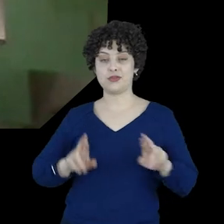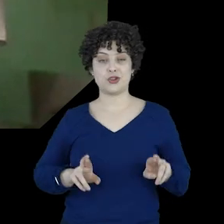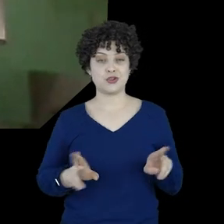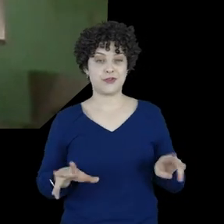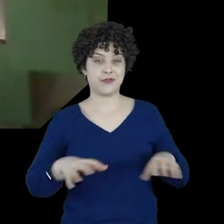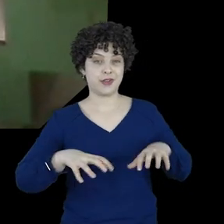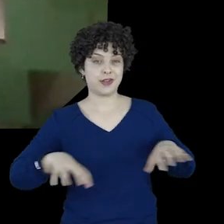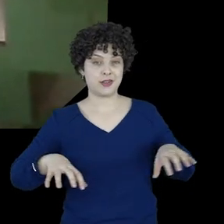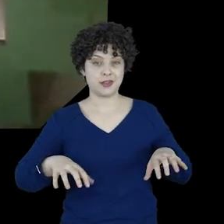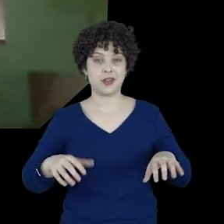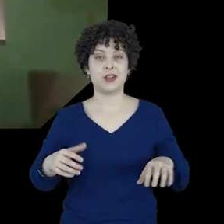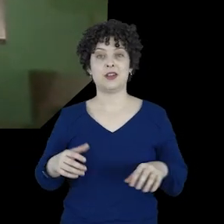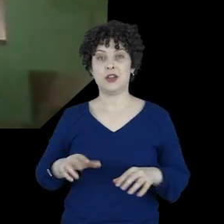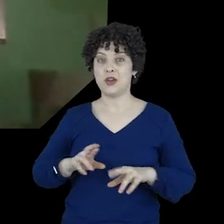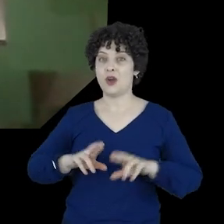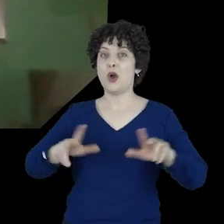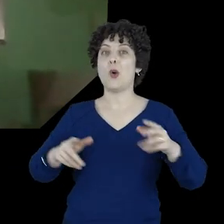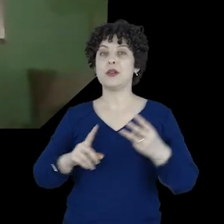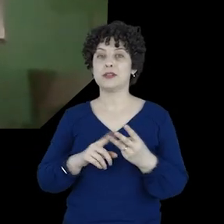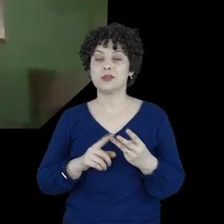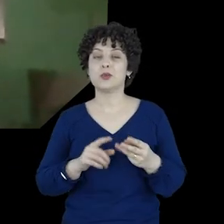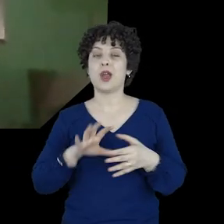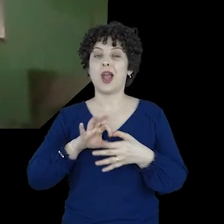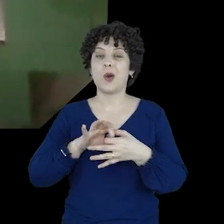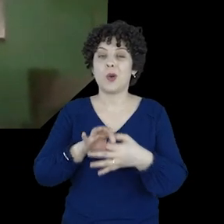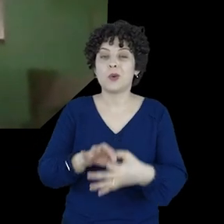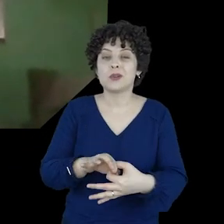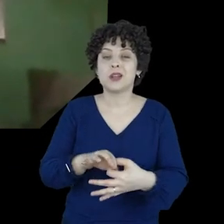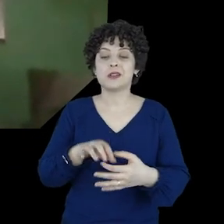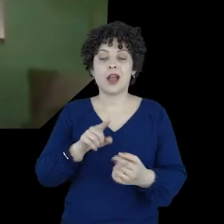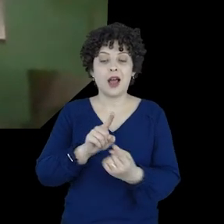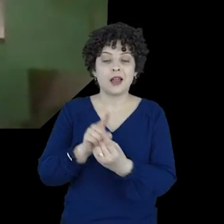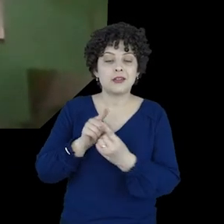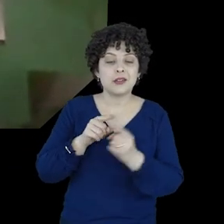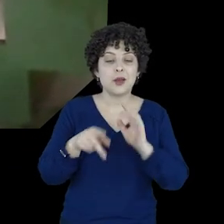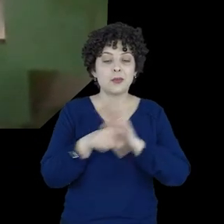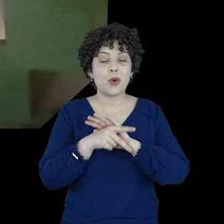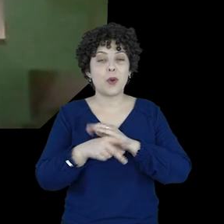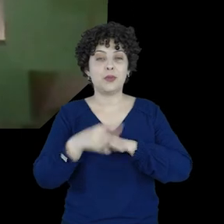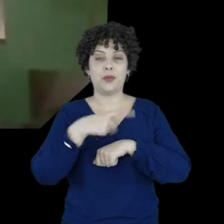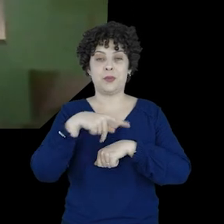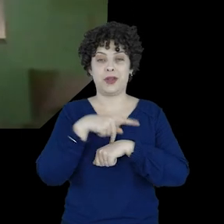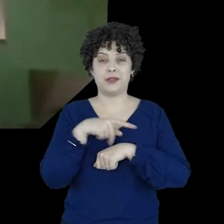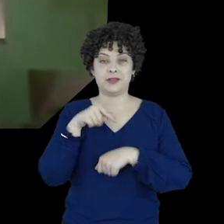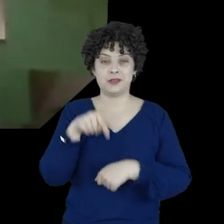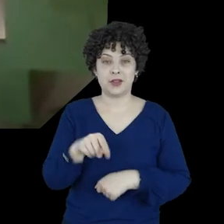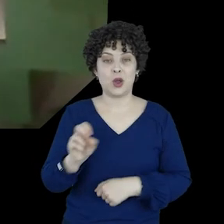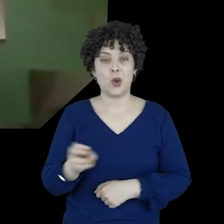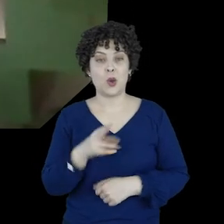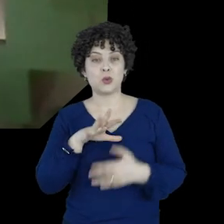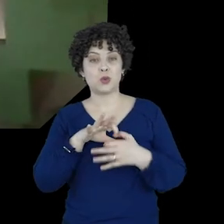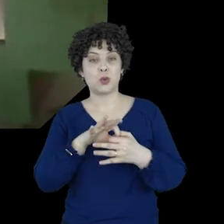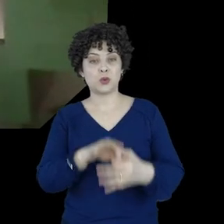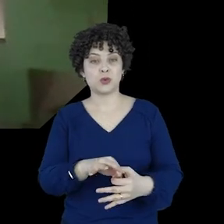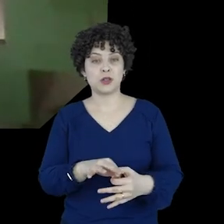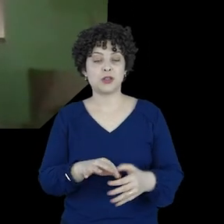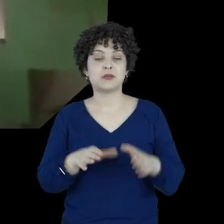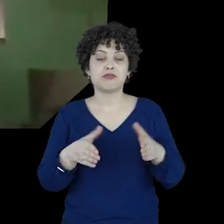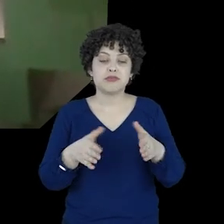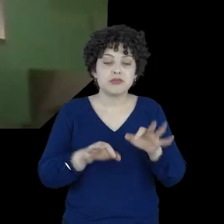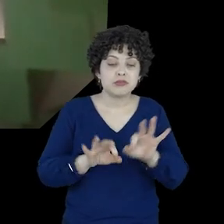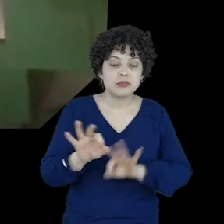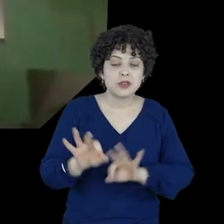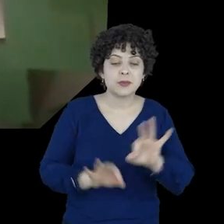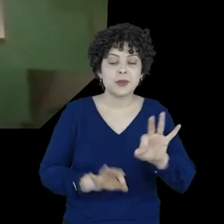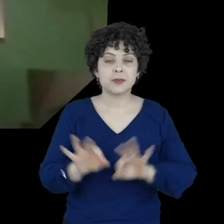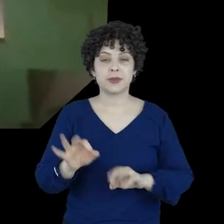-lo em prática e outra ainda é contextualizá-lo para atender as necessidades do país ou do contexto para o qual